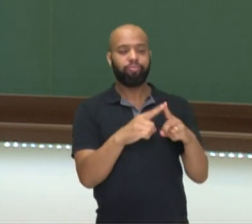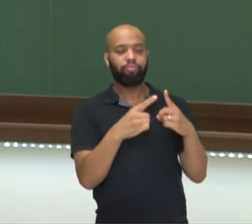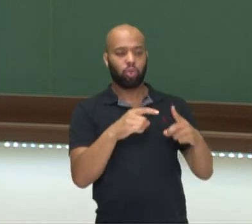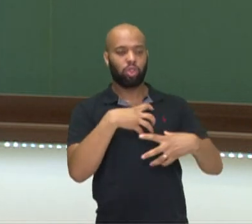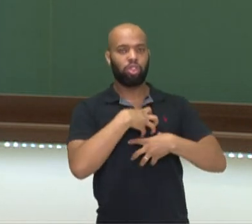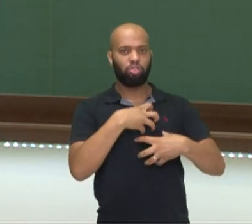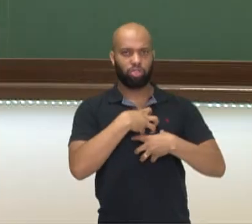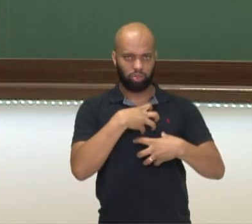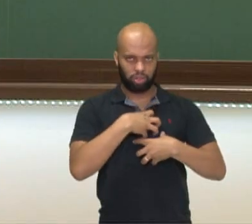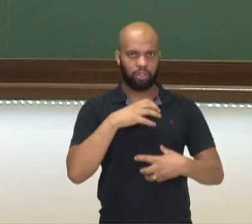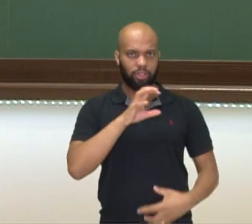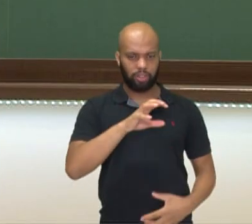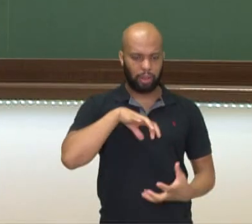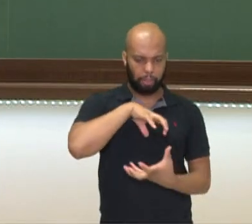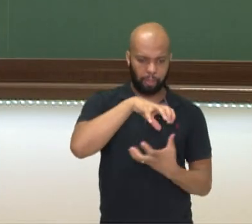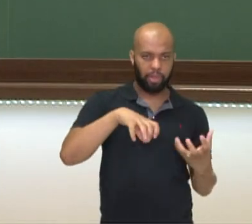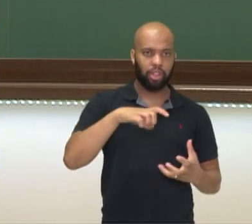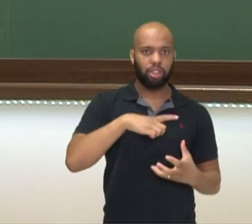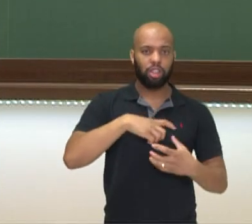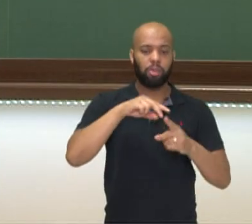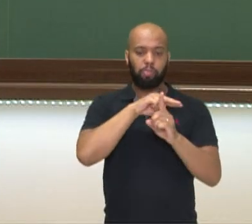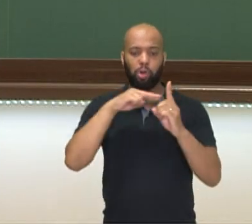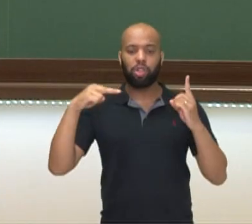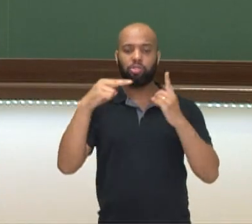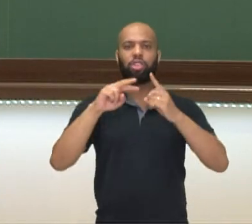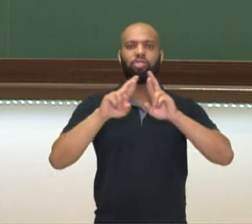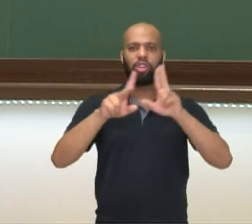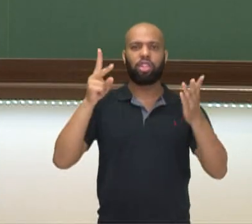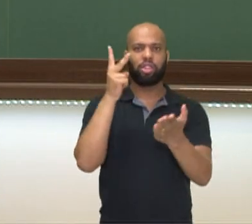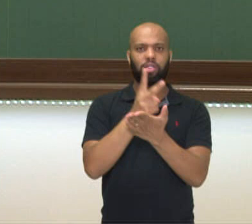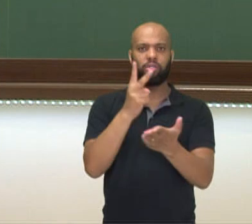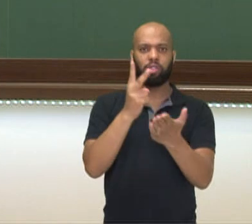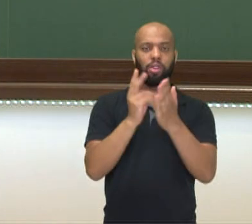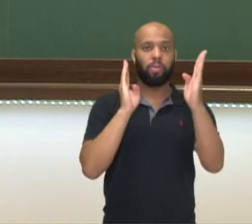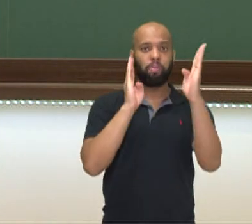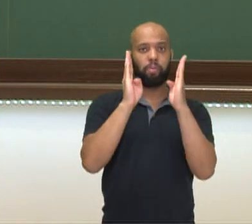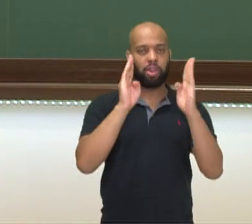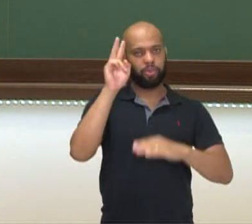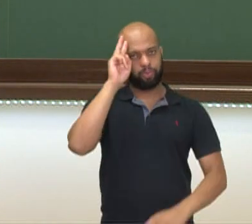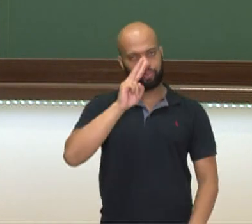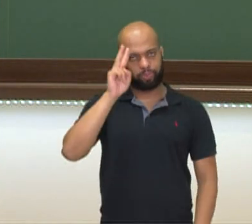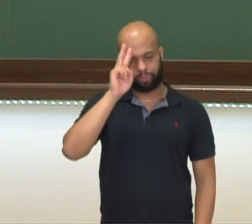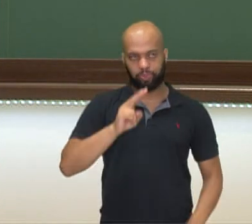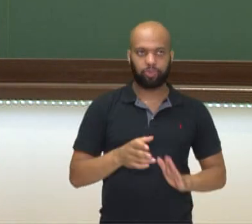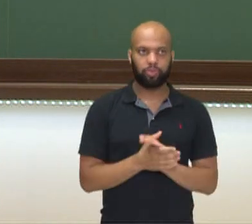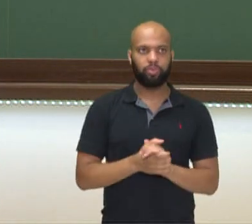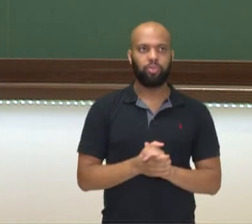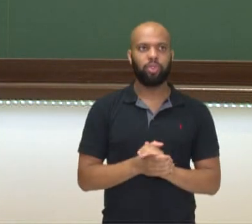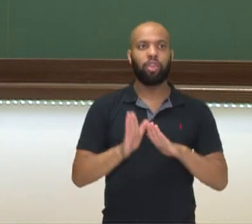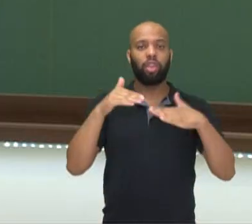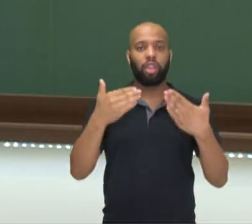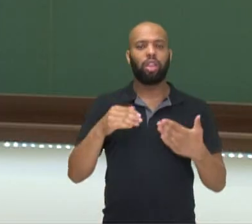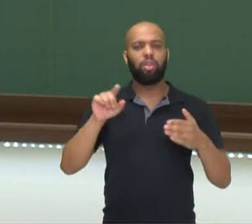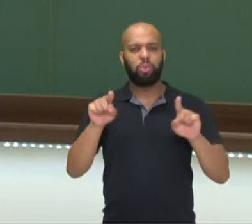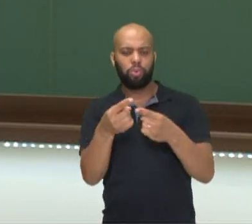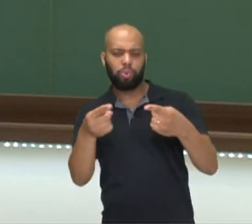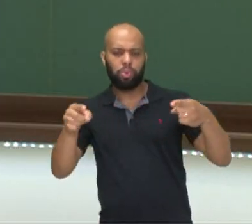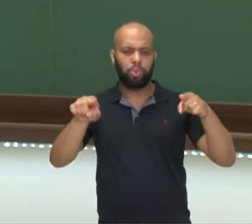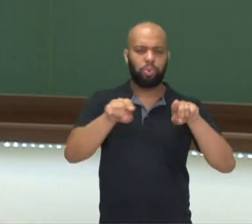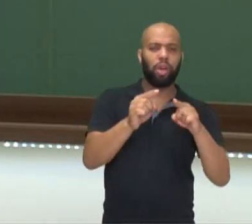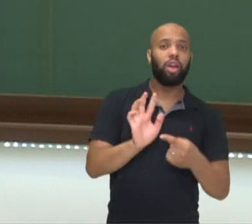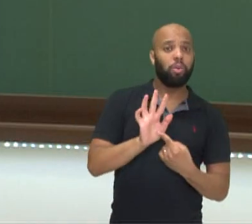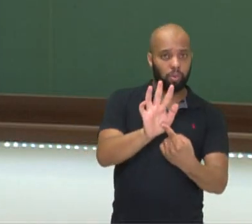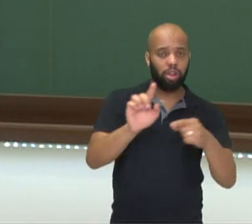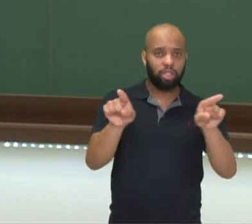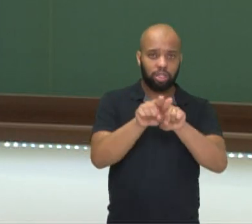tipo de revolução. Então, duas óticas sobre o mesmo evento histórico, ok? Então, assim, a música, ela reflete